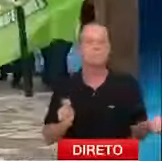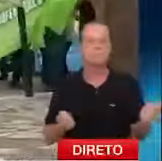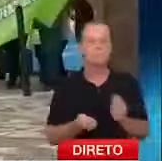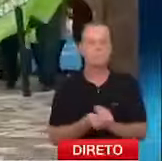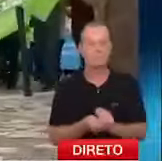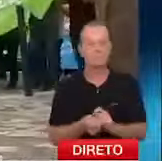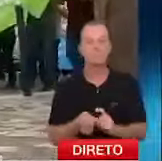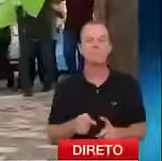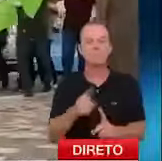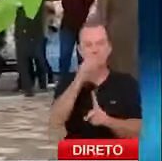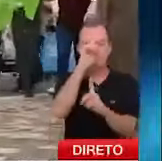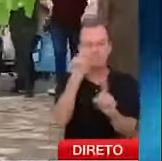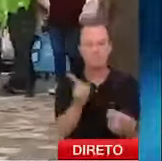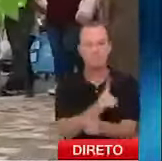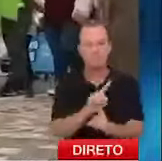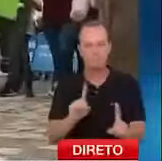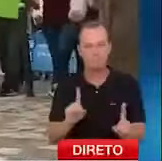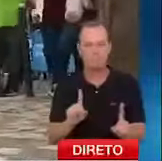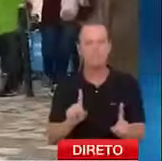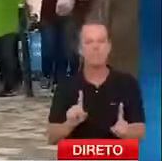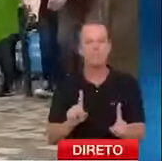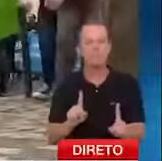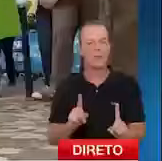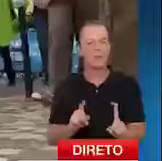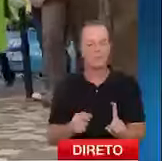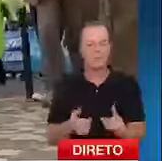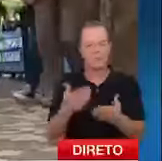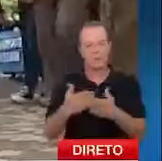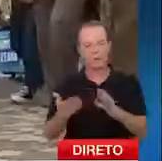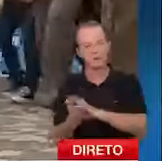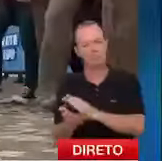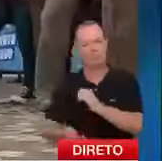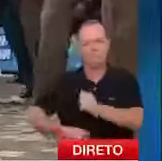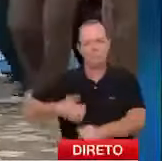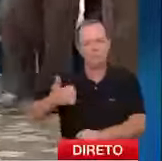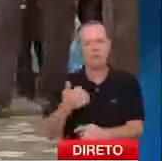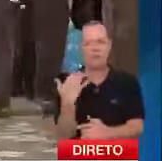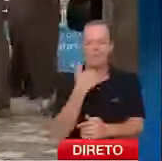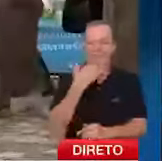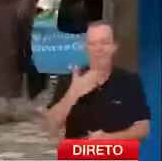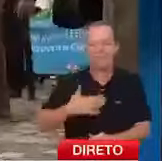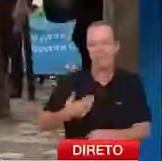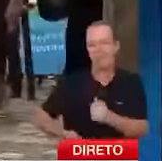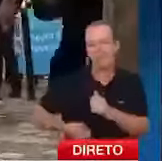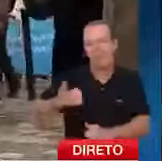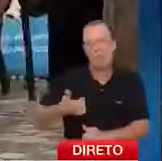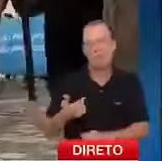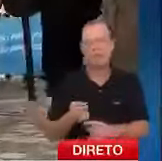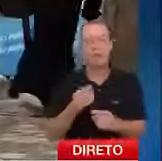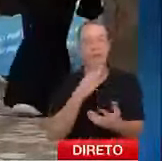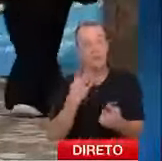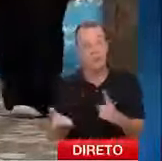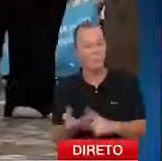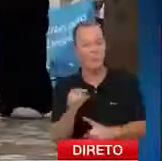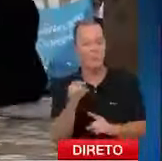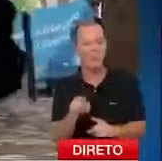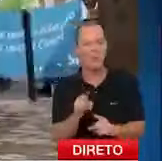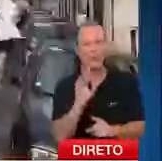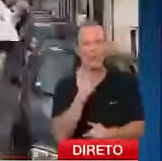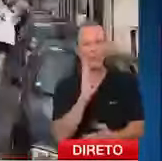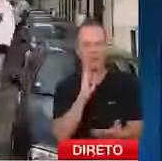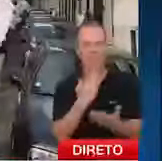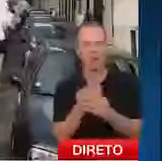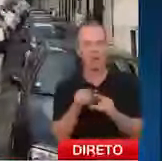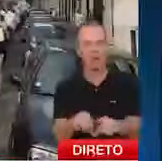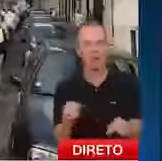que os professores se encontrem melhor nas escolas se encontrem mais felizes nas escolas e consigam de facto ter um outro